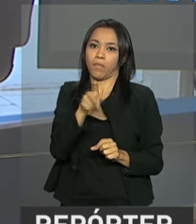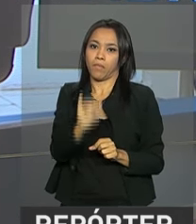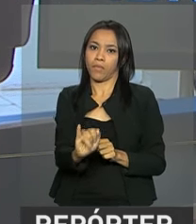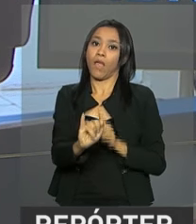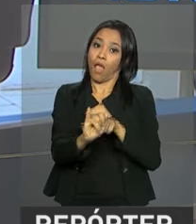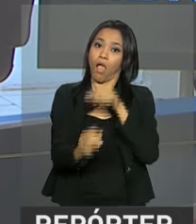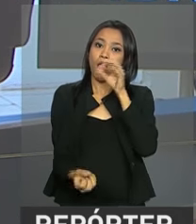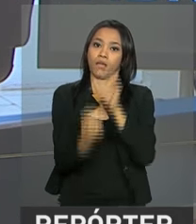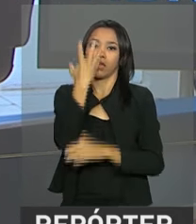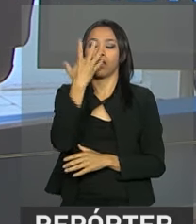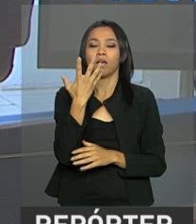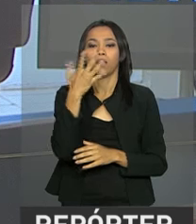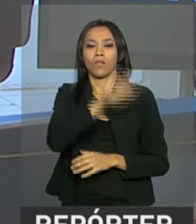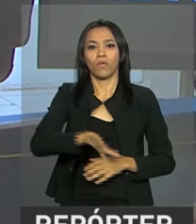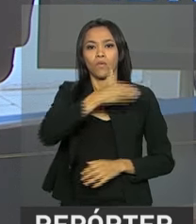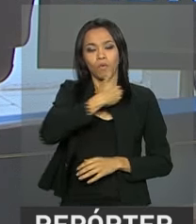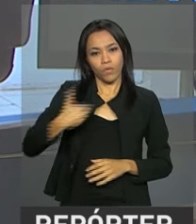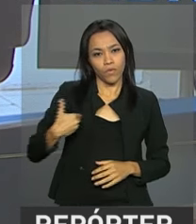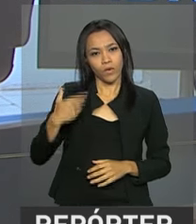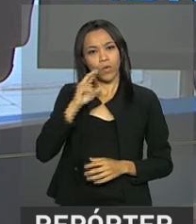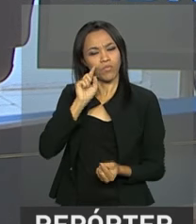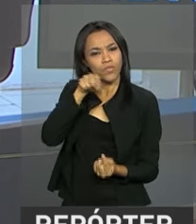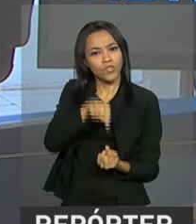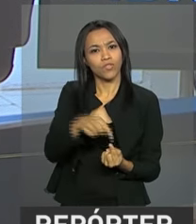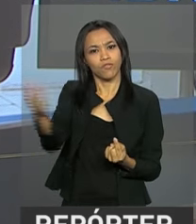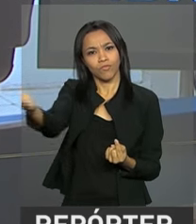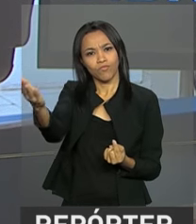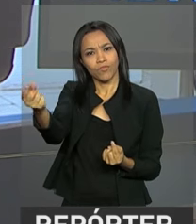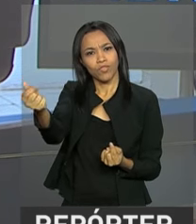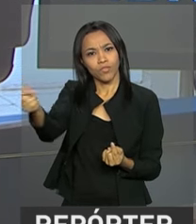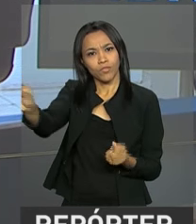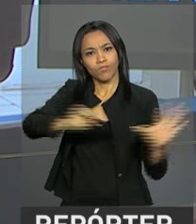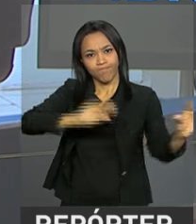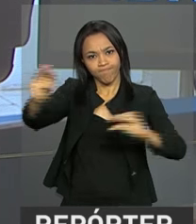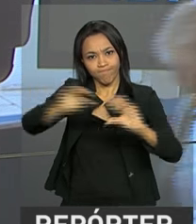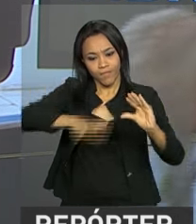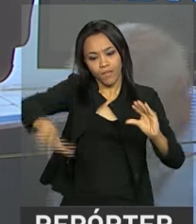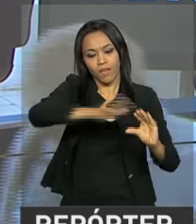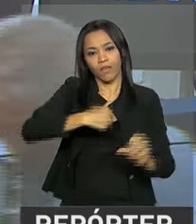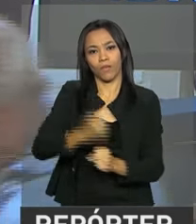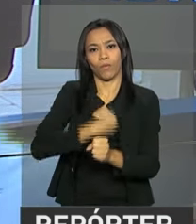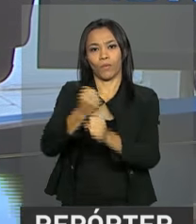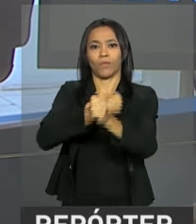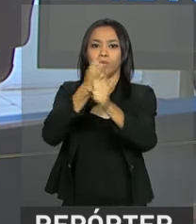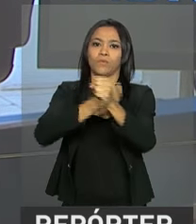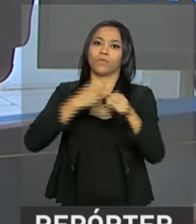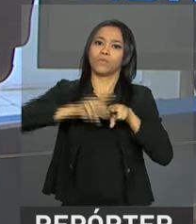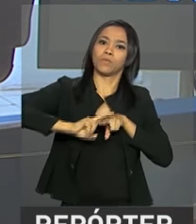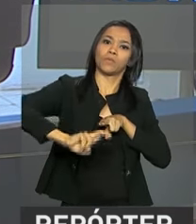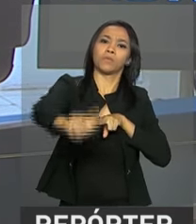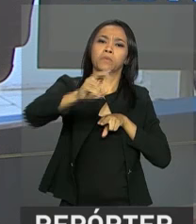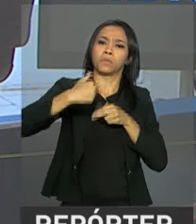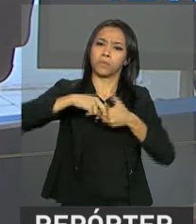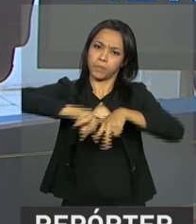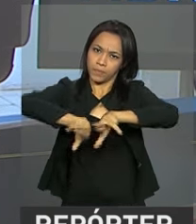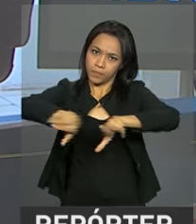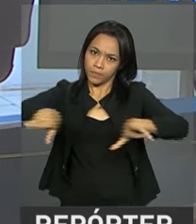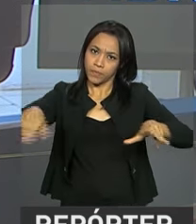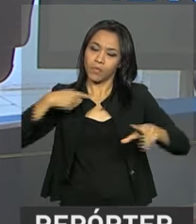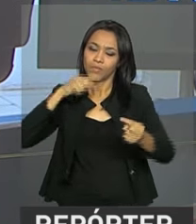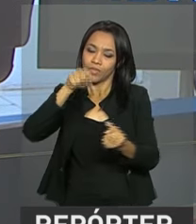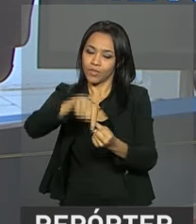pelo governo para atrair investidores para projetos de infraestrutura. A intenção é gerar empregos